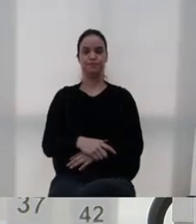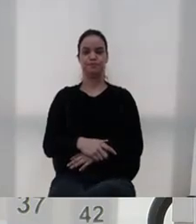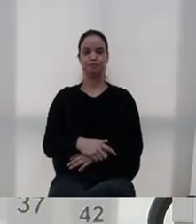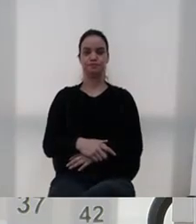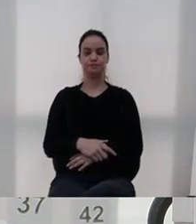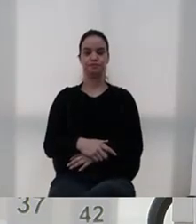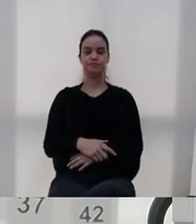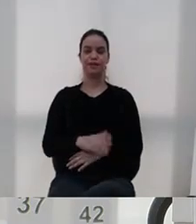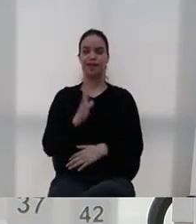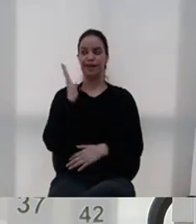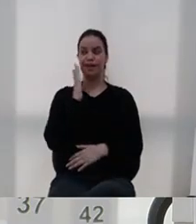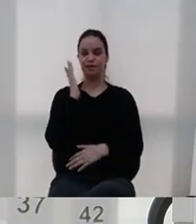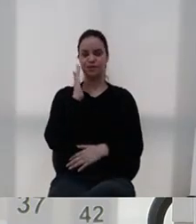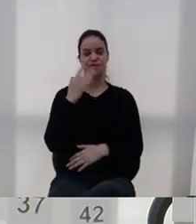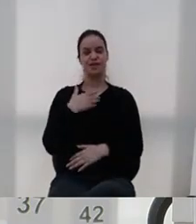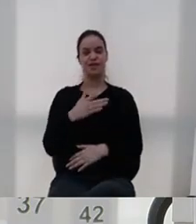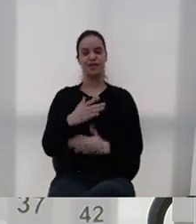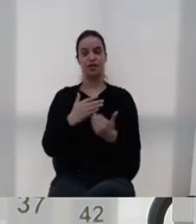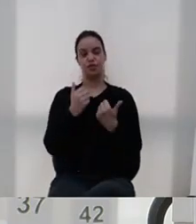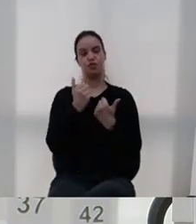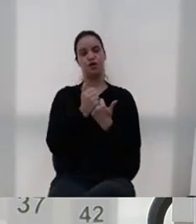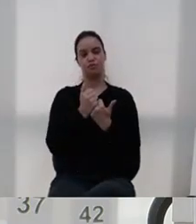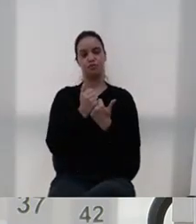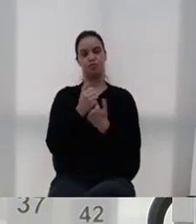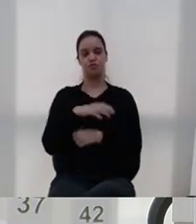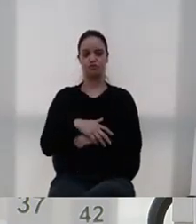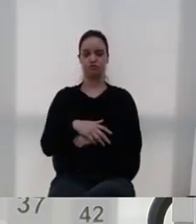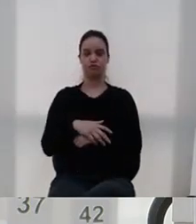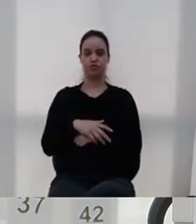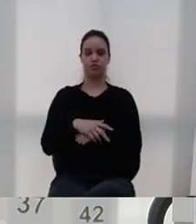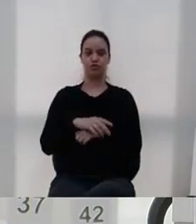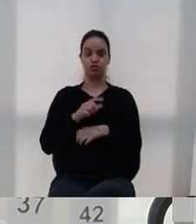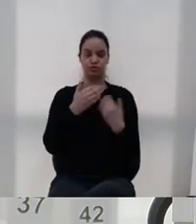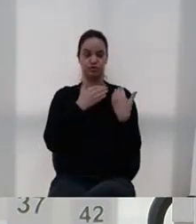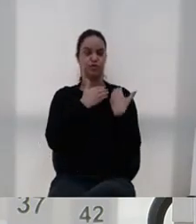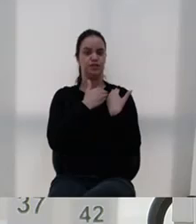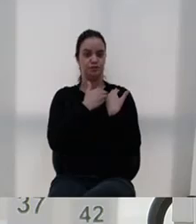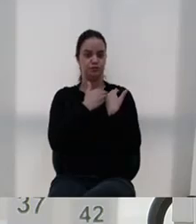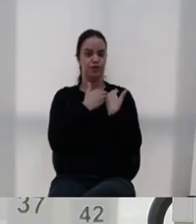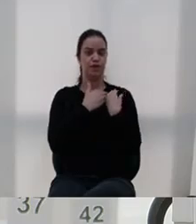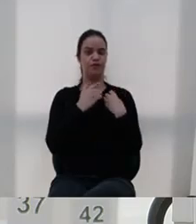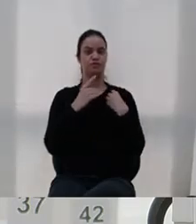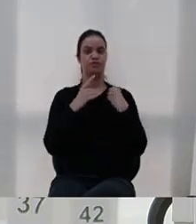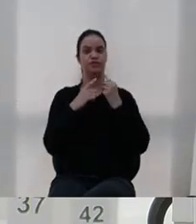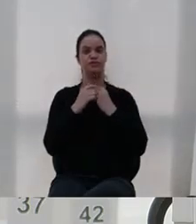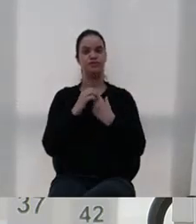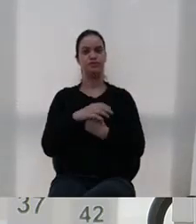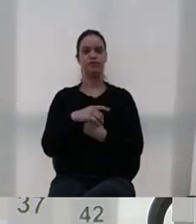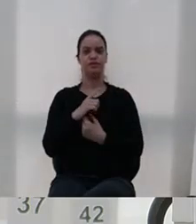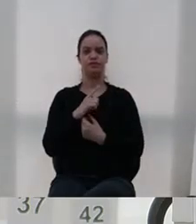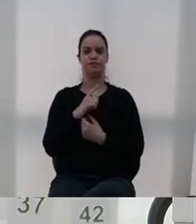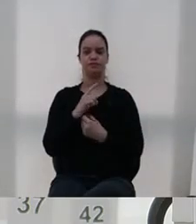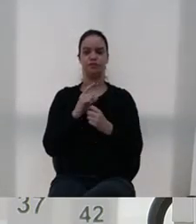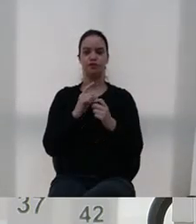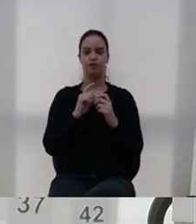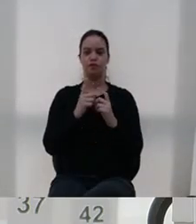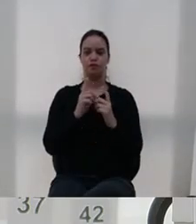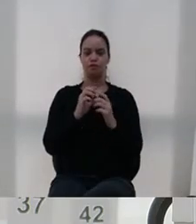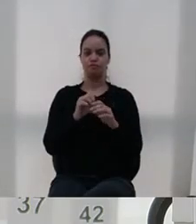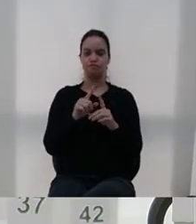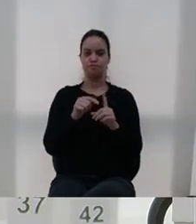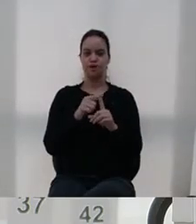Eu sei que com o auxílio, com a ajuda do Conselho Superior, nós tivemos um AT4 a mais para a unidade